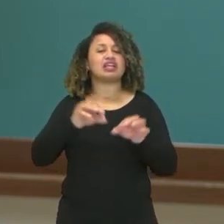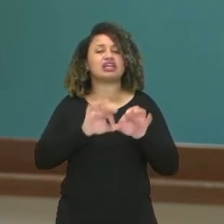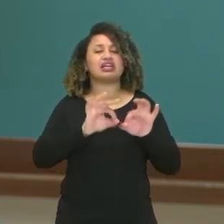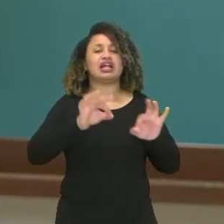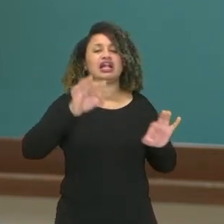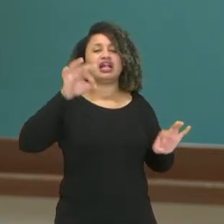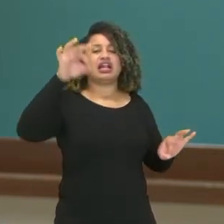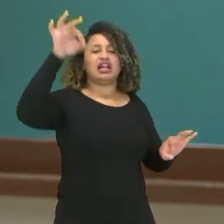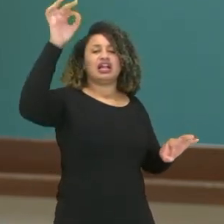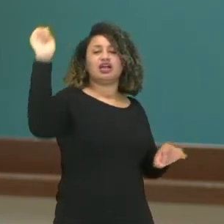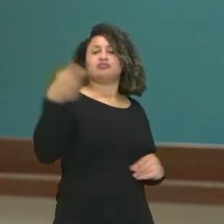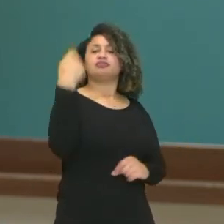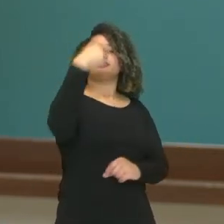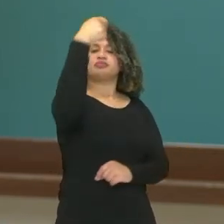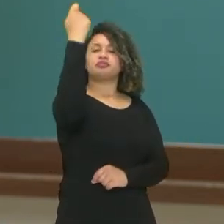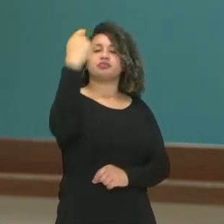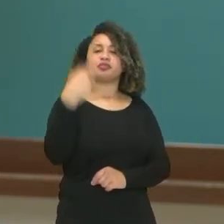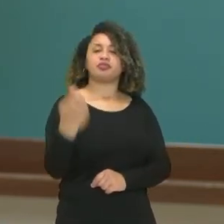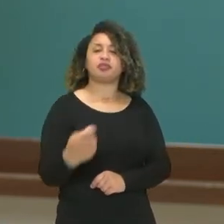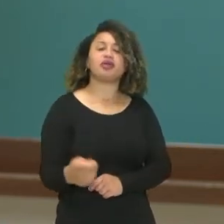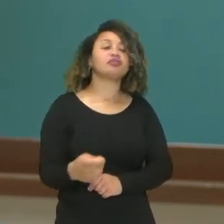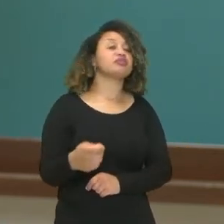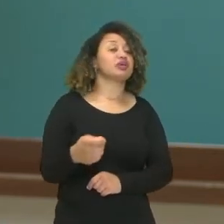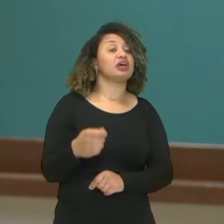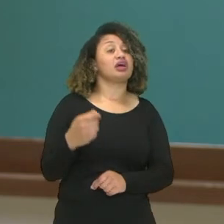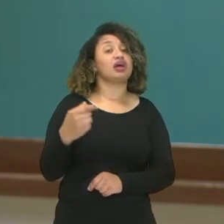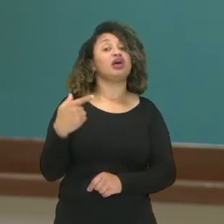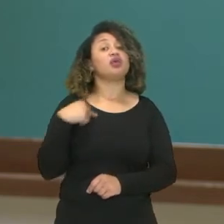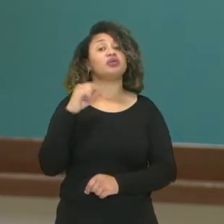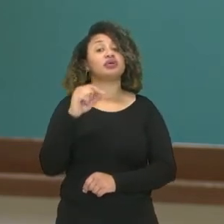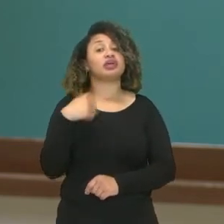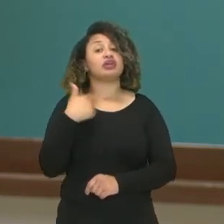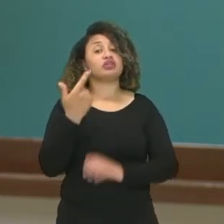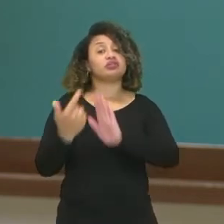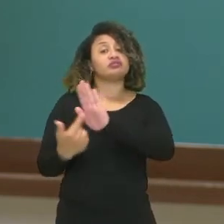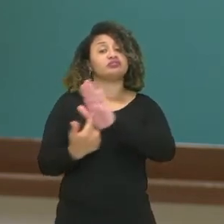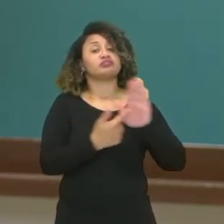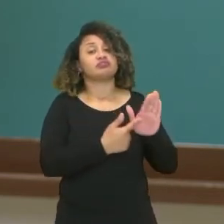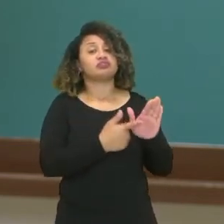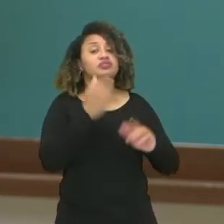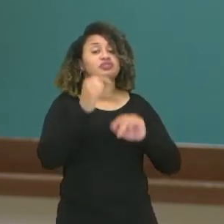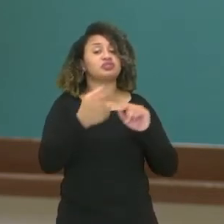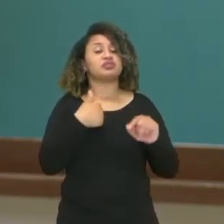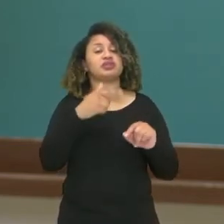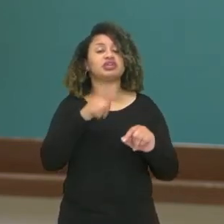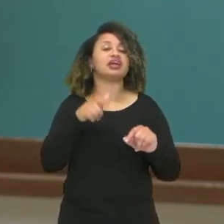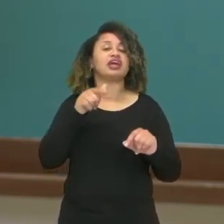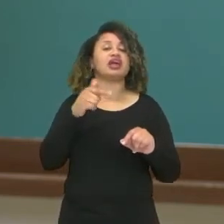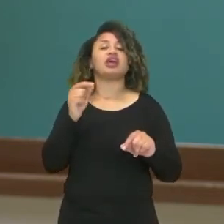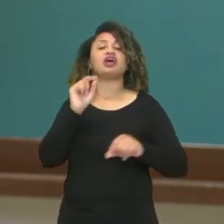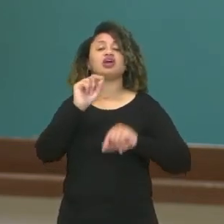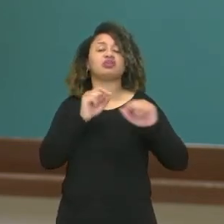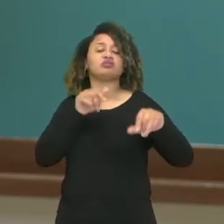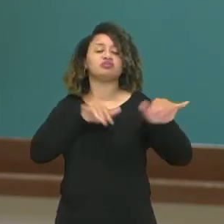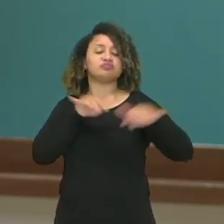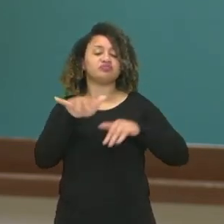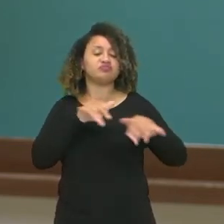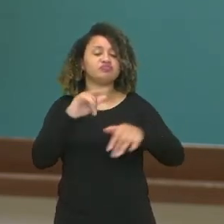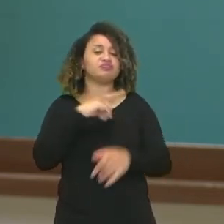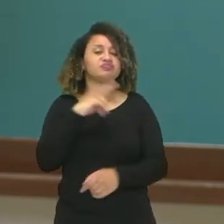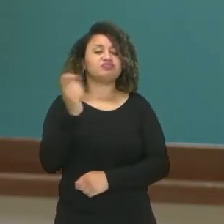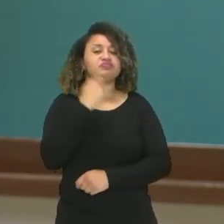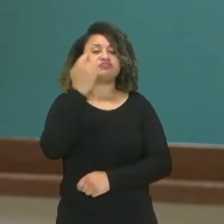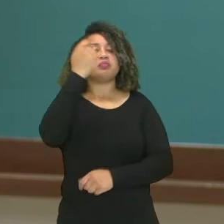dela. E o legal da fita é que você não pode deixar ela, quando você está apresentando, o ideal é que ela não, quando você está fazendo, né, os movimentos, é que ela